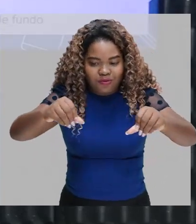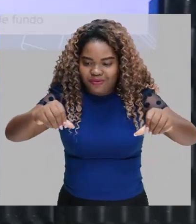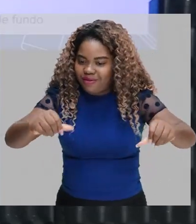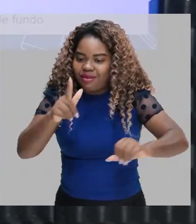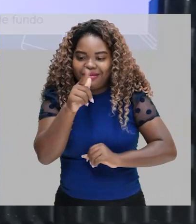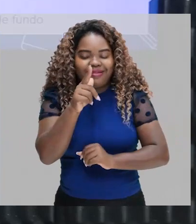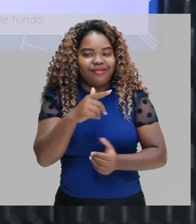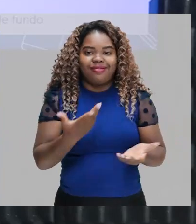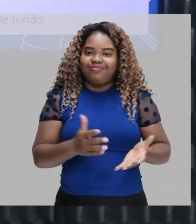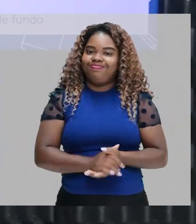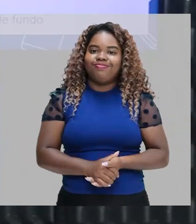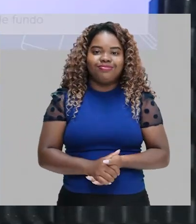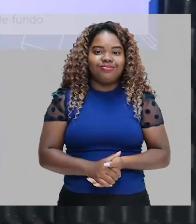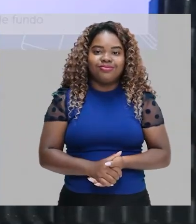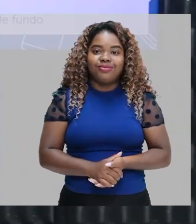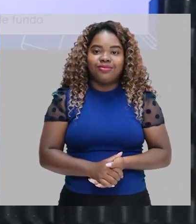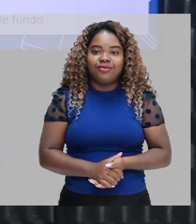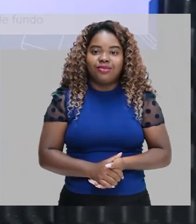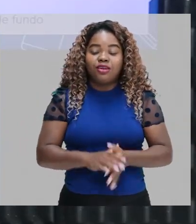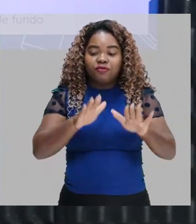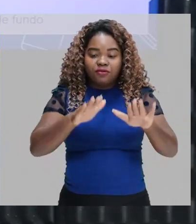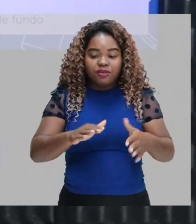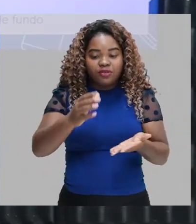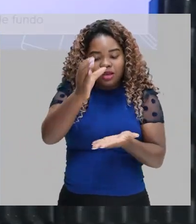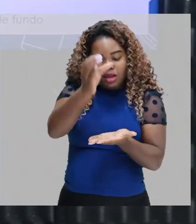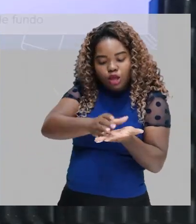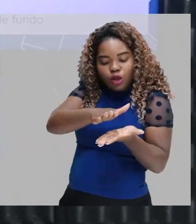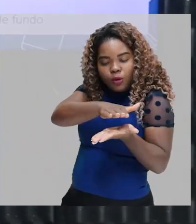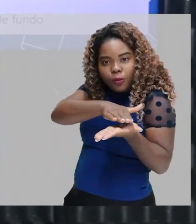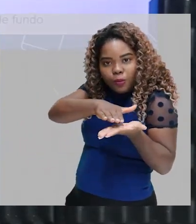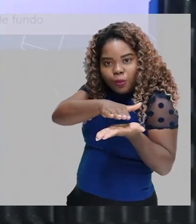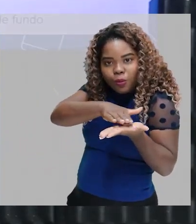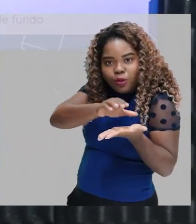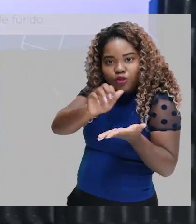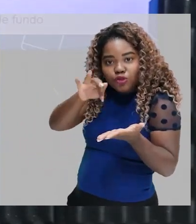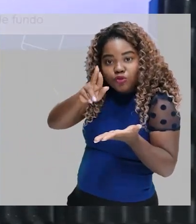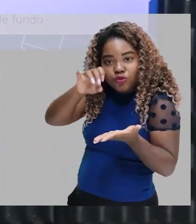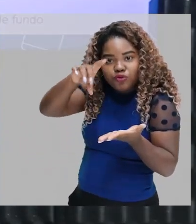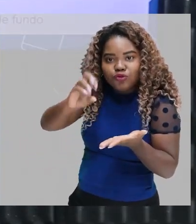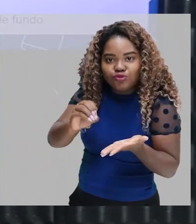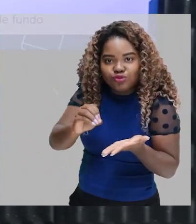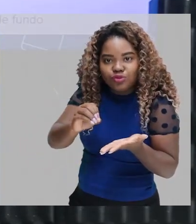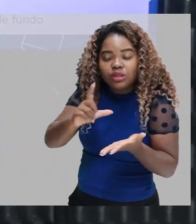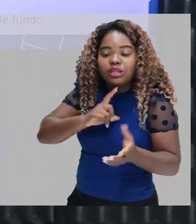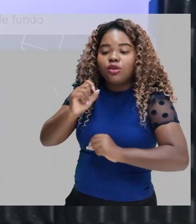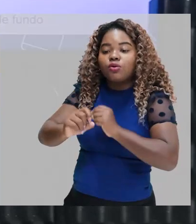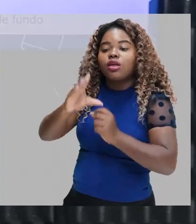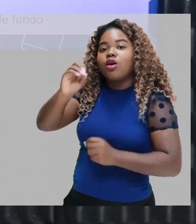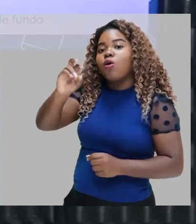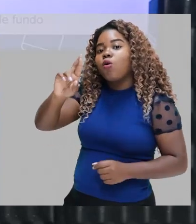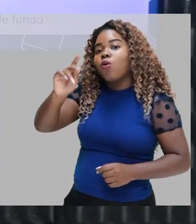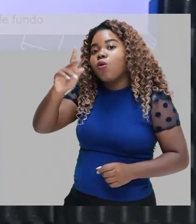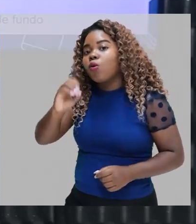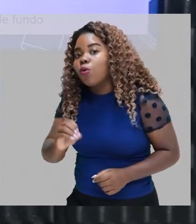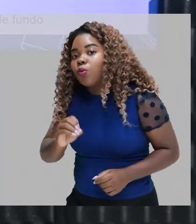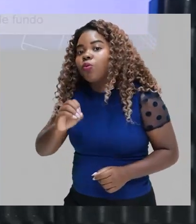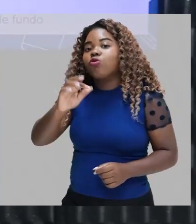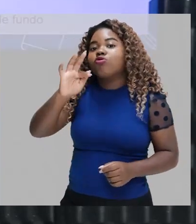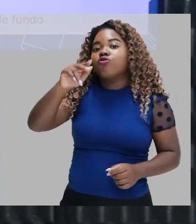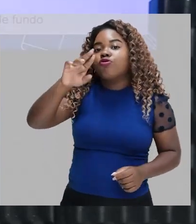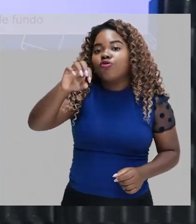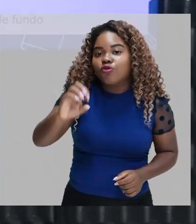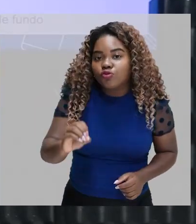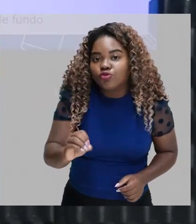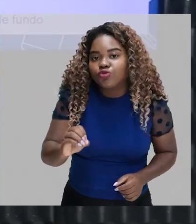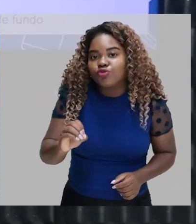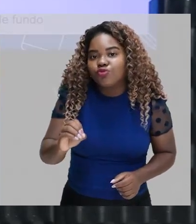fundo do recipiente, formando o corpo de fundo. Solução insaturada, a quantidade dissolvida